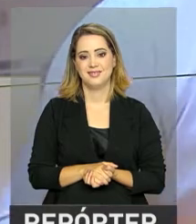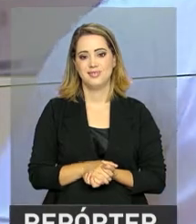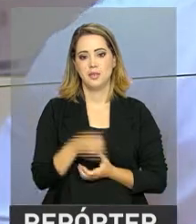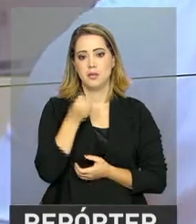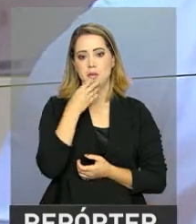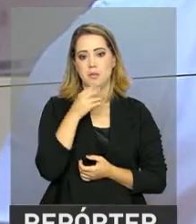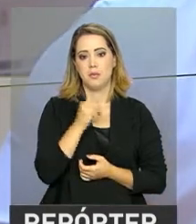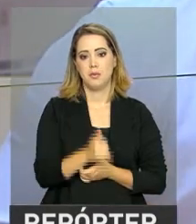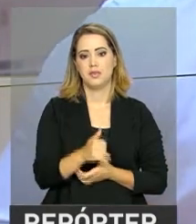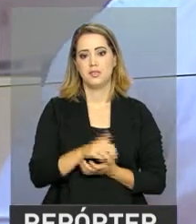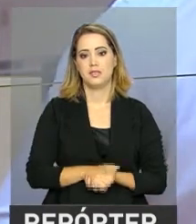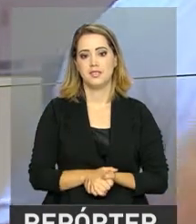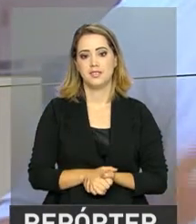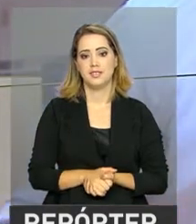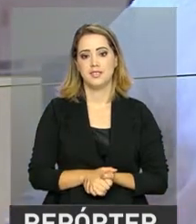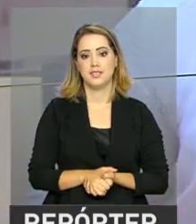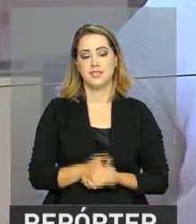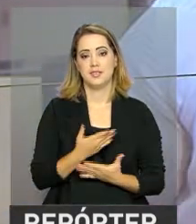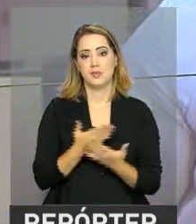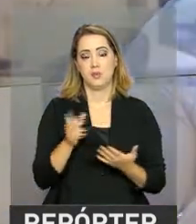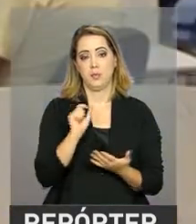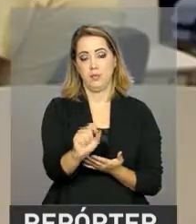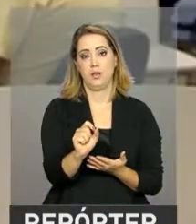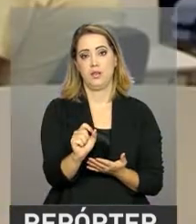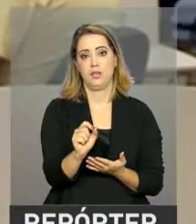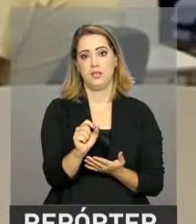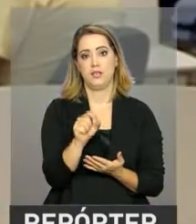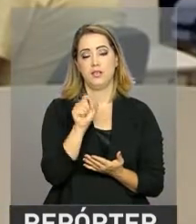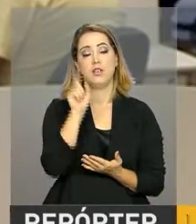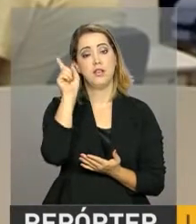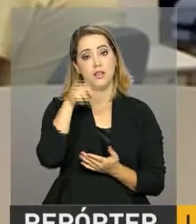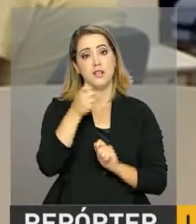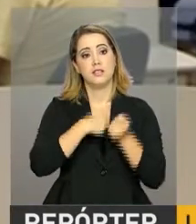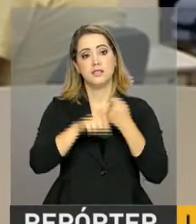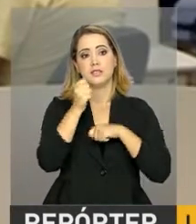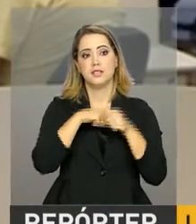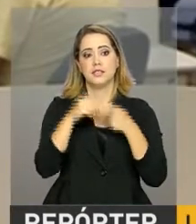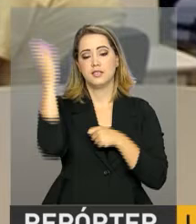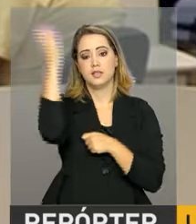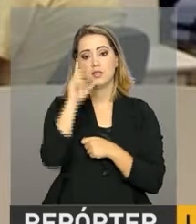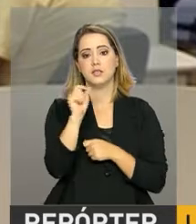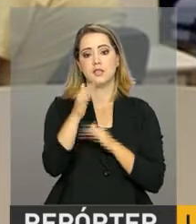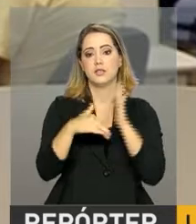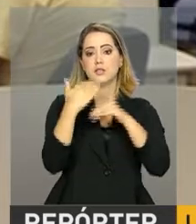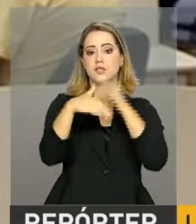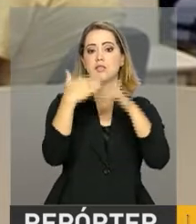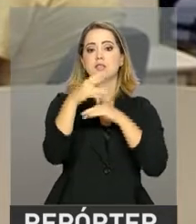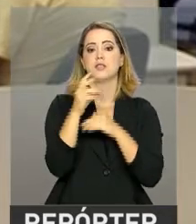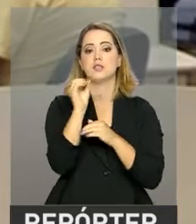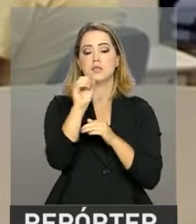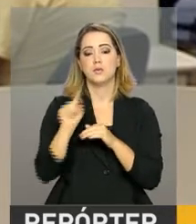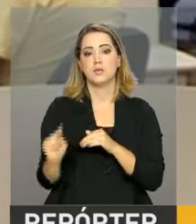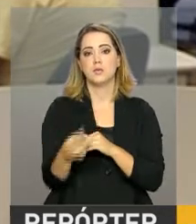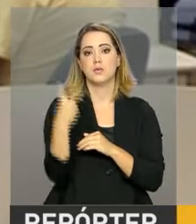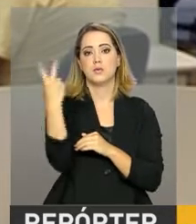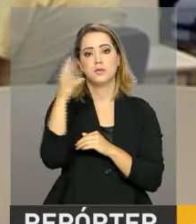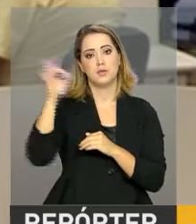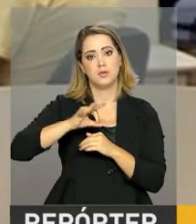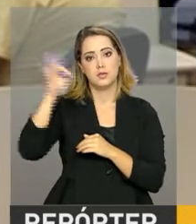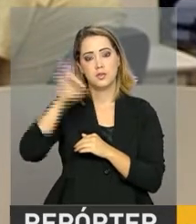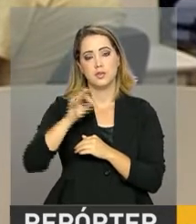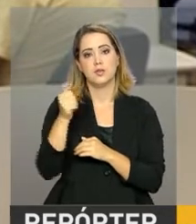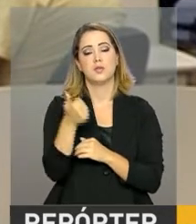Bom dia, Renata, para você também. Bom dia a todos. A economia brasileira cresceu 0,2% em novembro